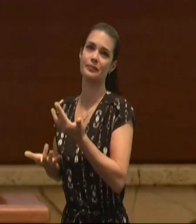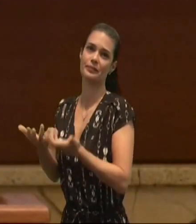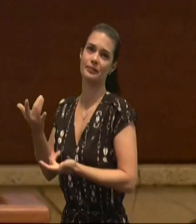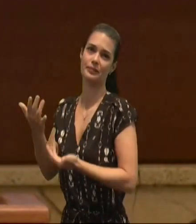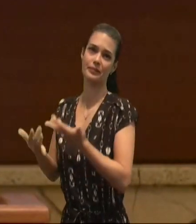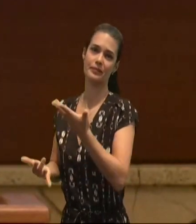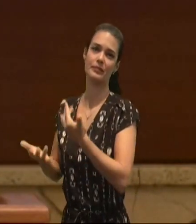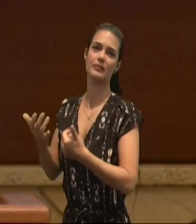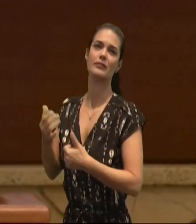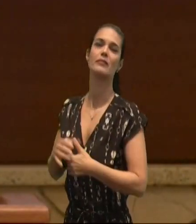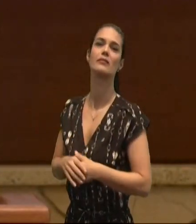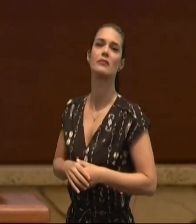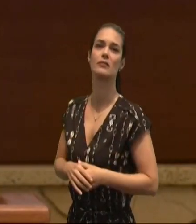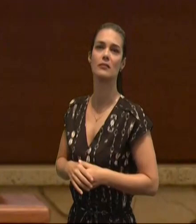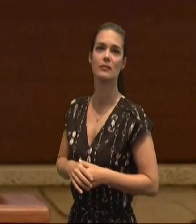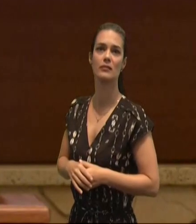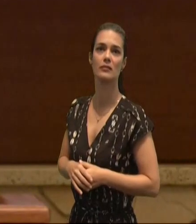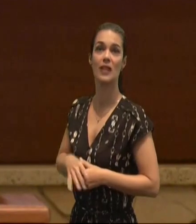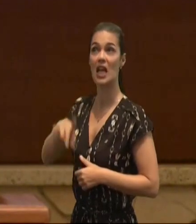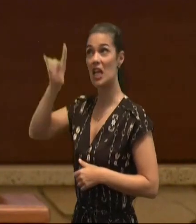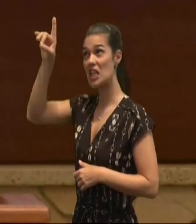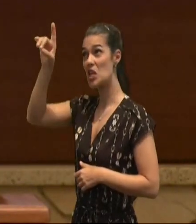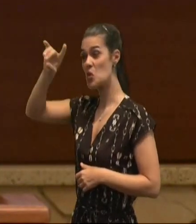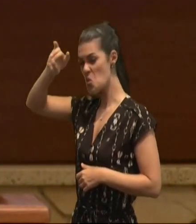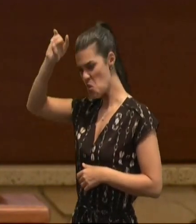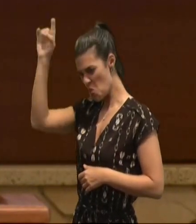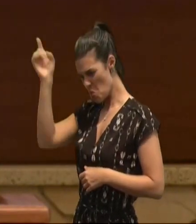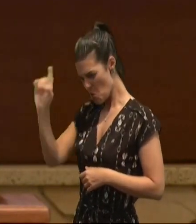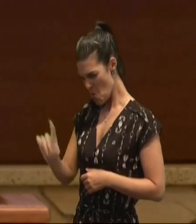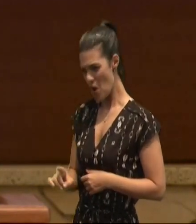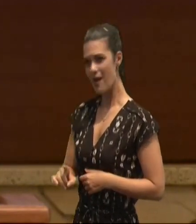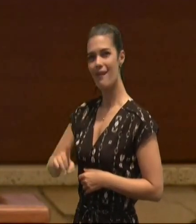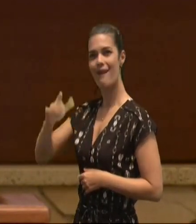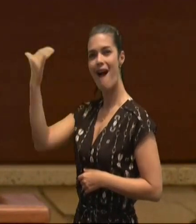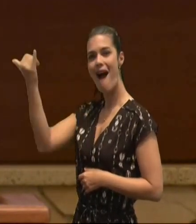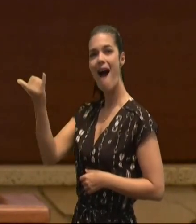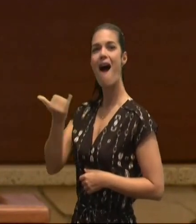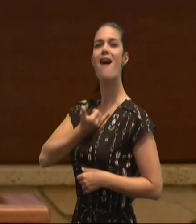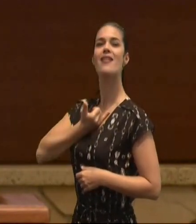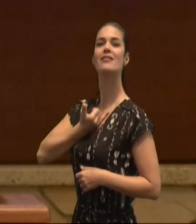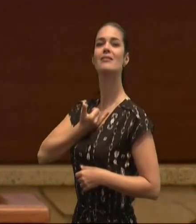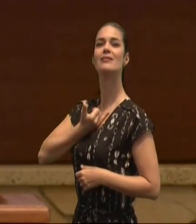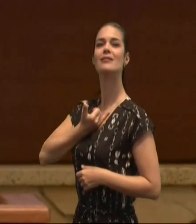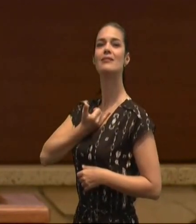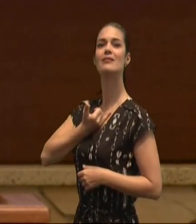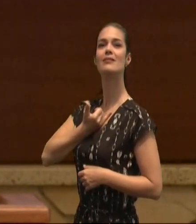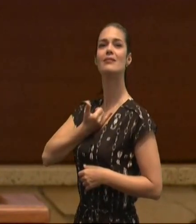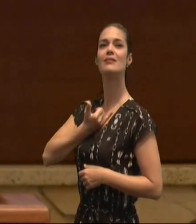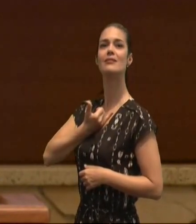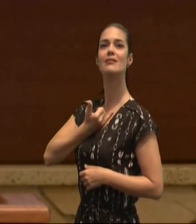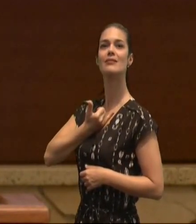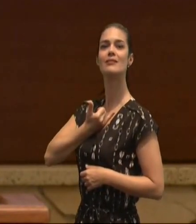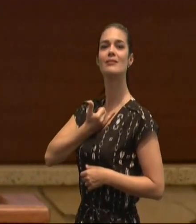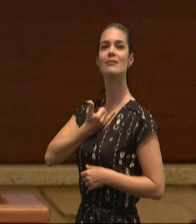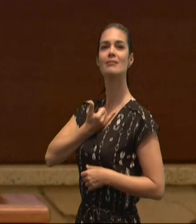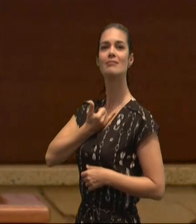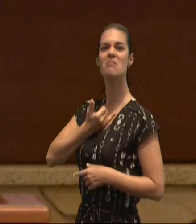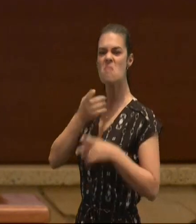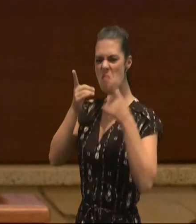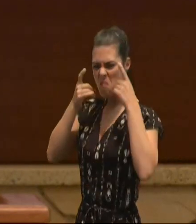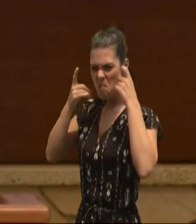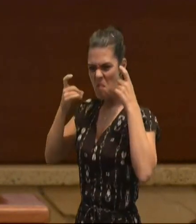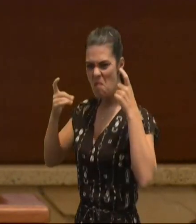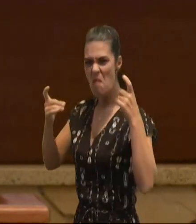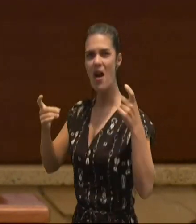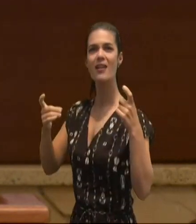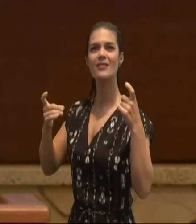uma poderosa voz de trovão que vinha do céu, houve tremenda confusão, e eles ficaram em pânico, e foram